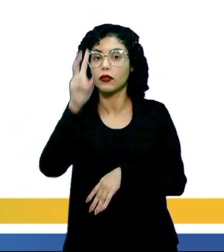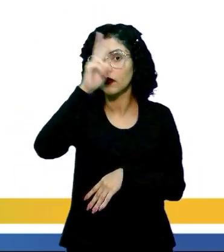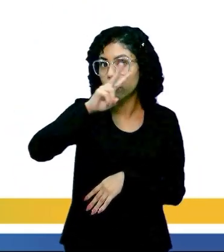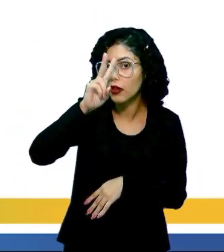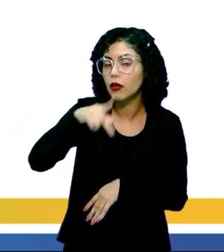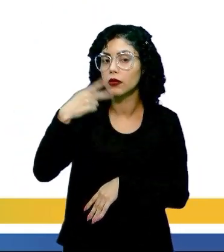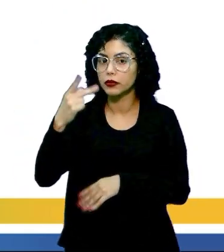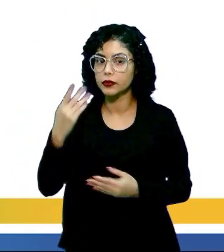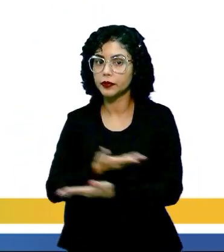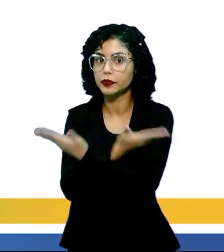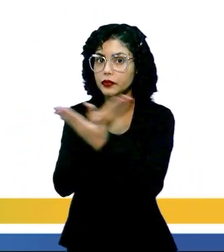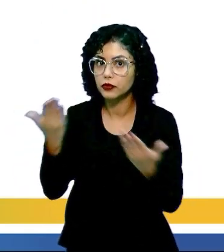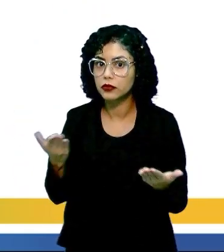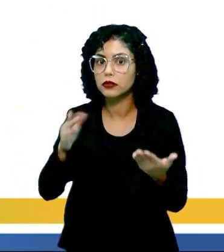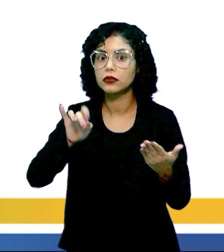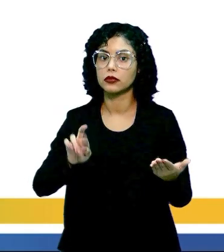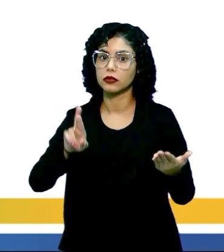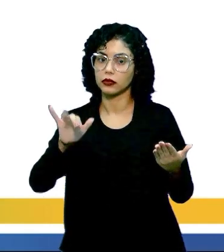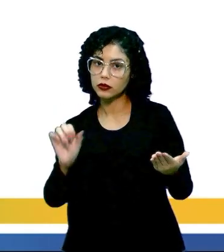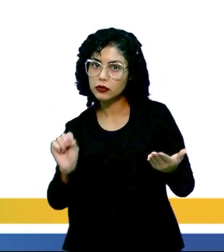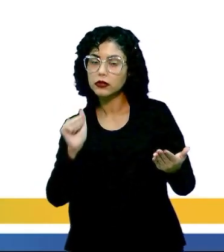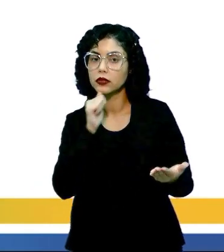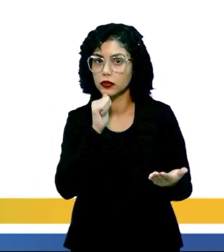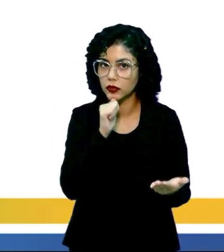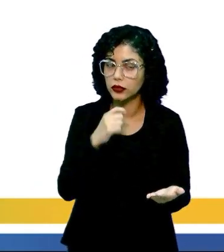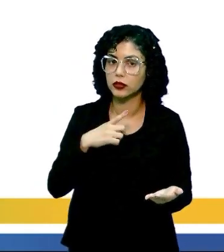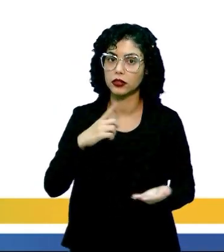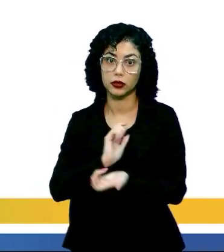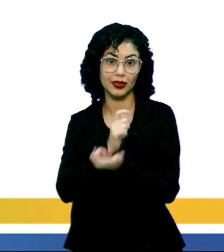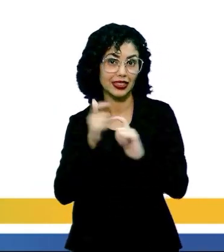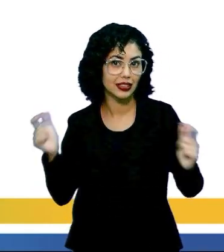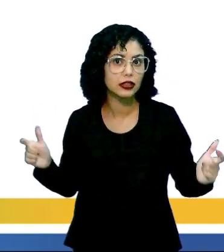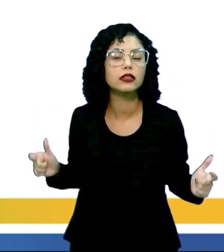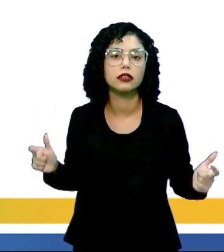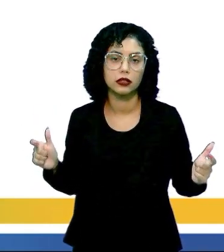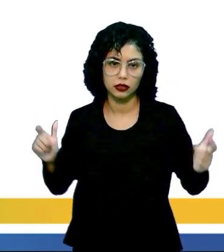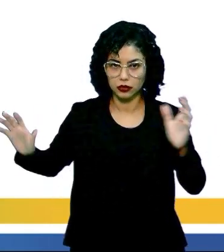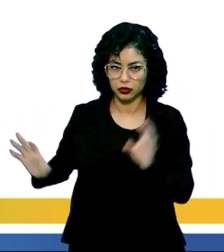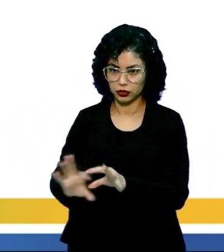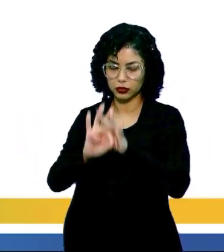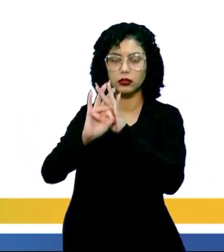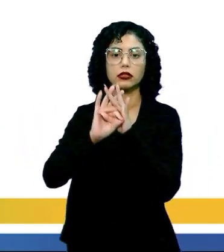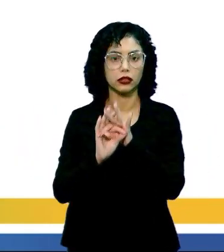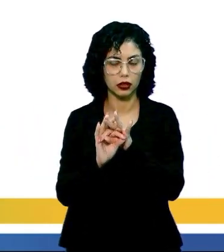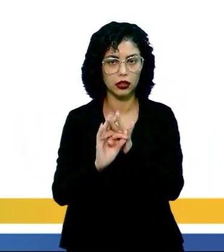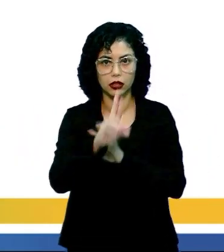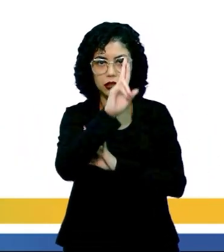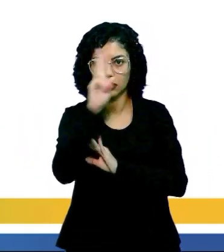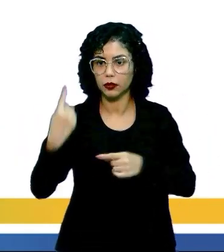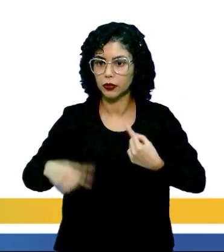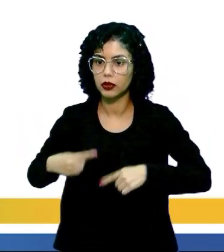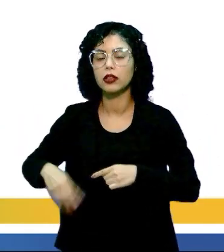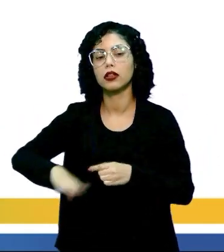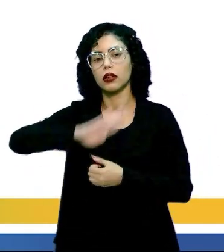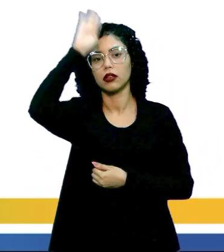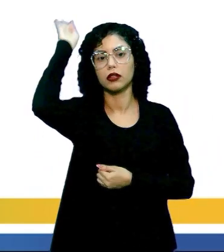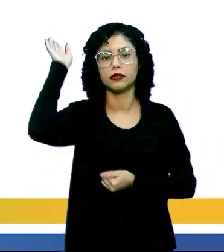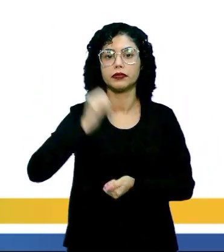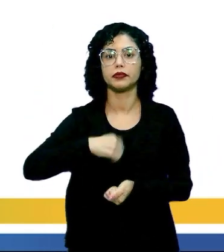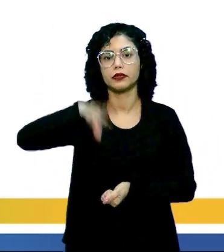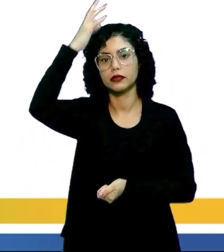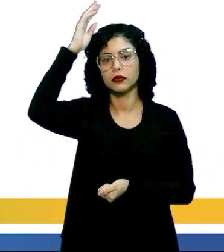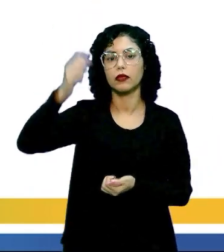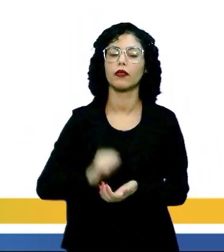que eu falei para vocês que os eutrucos, eles vão ter uma grande participação política na história romana. E esse rei era o